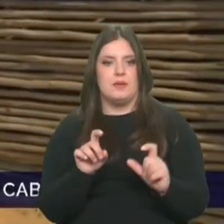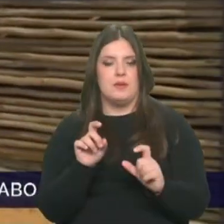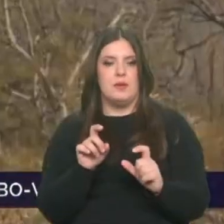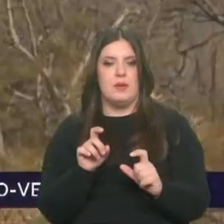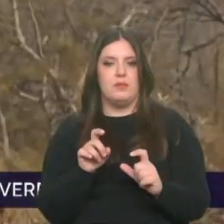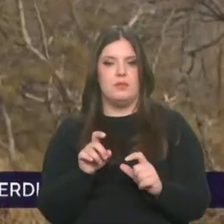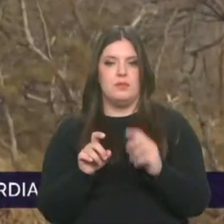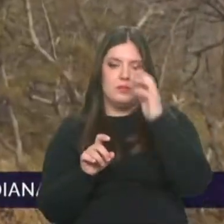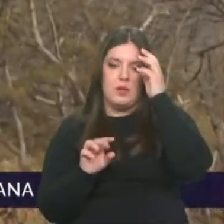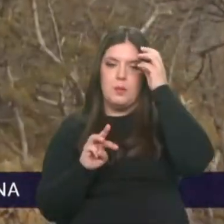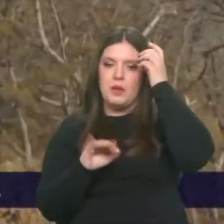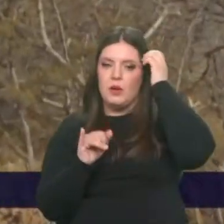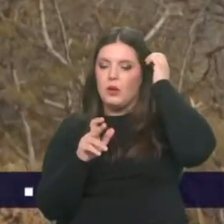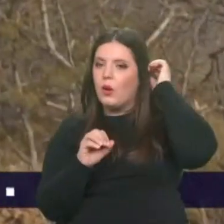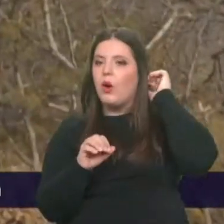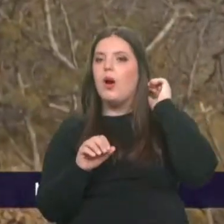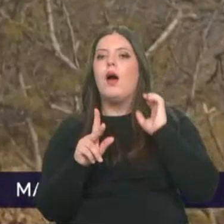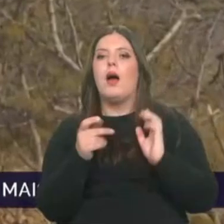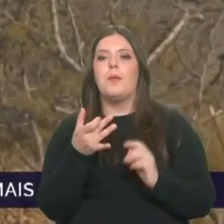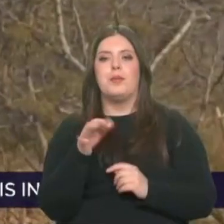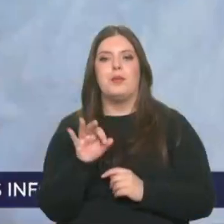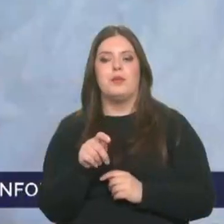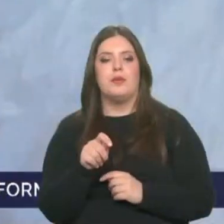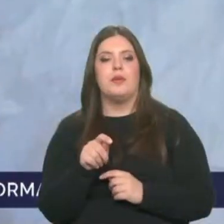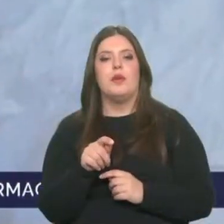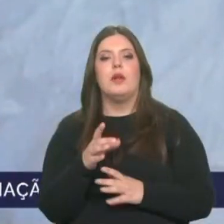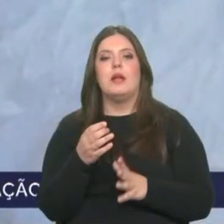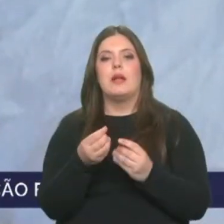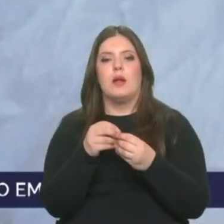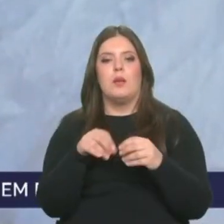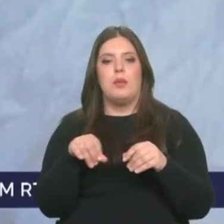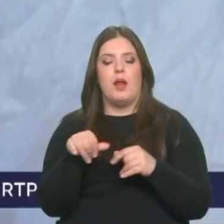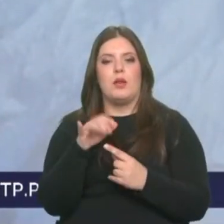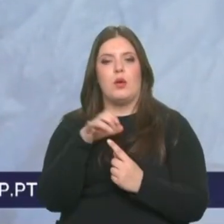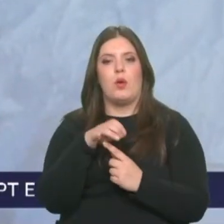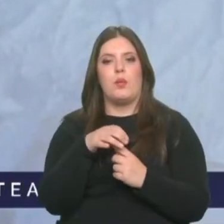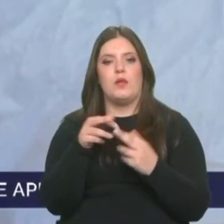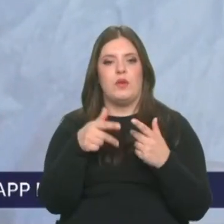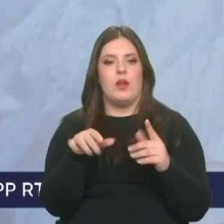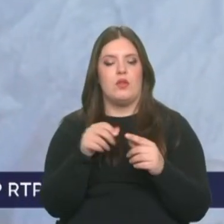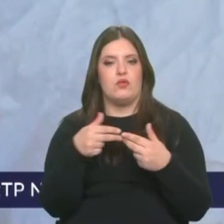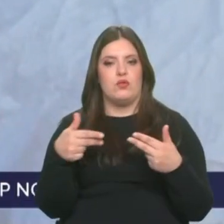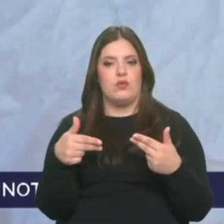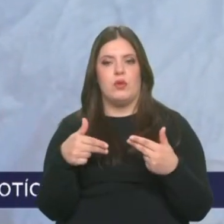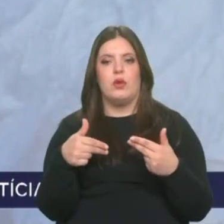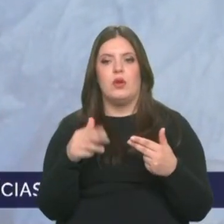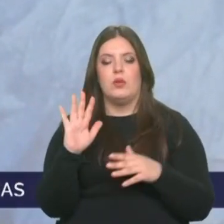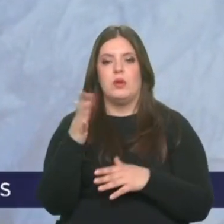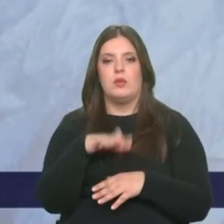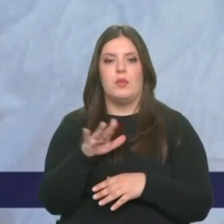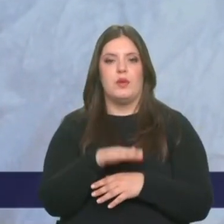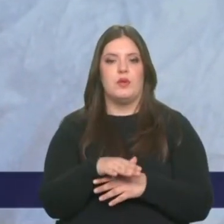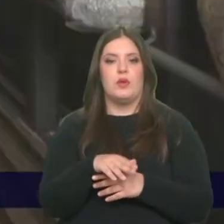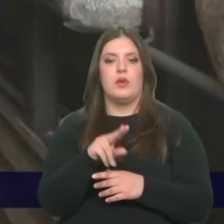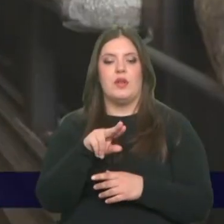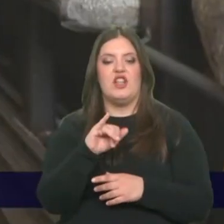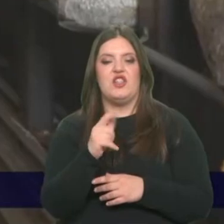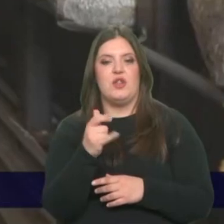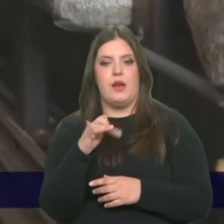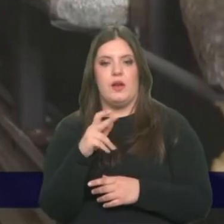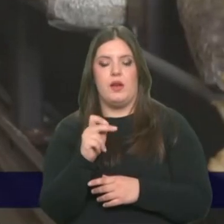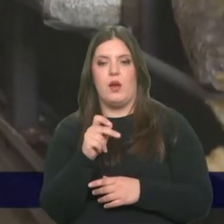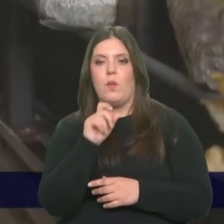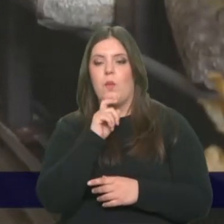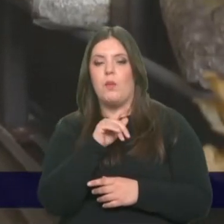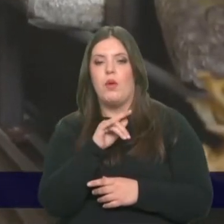a MicoHub, que planta cogumelos de várias variedades, sobretudo numa zona da Nigéria, onde, como